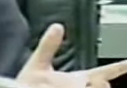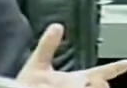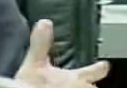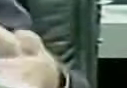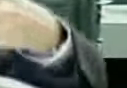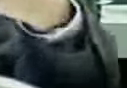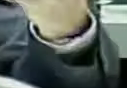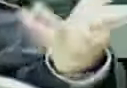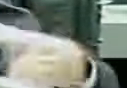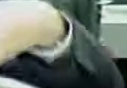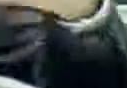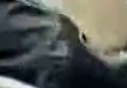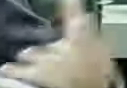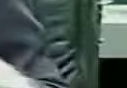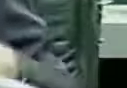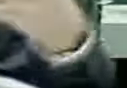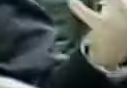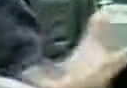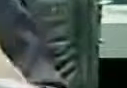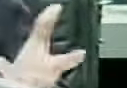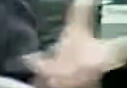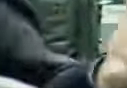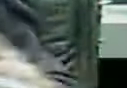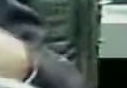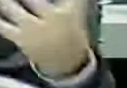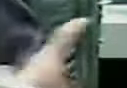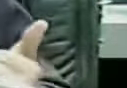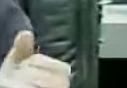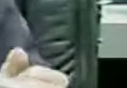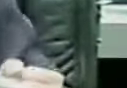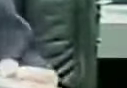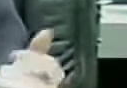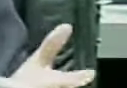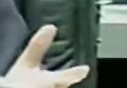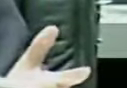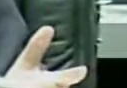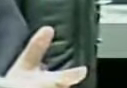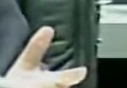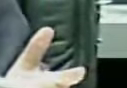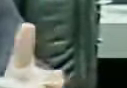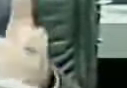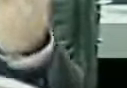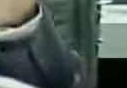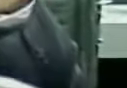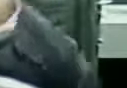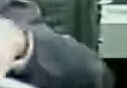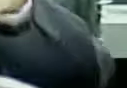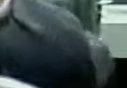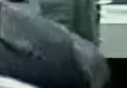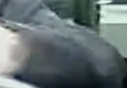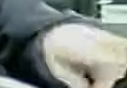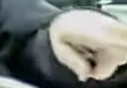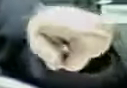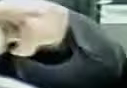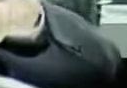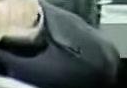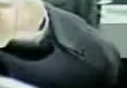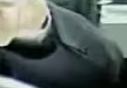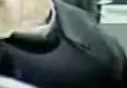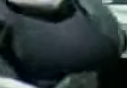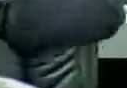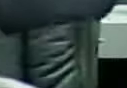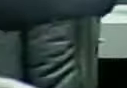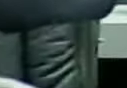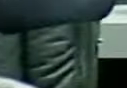mundo, então ele vem aqui para operar e ganhar muito dinheiro e tem que ter retorno. E aí, isso não é bem